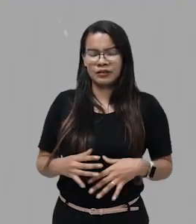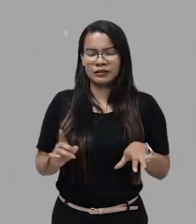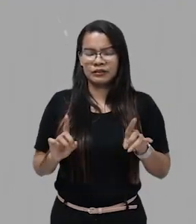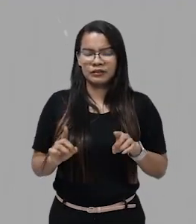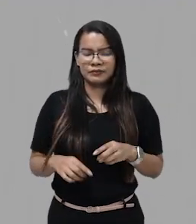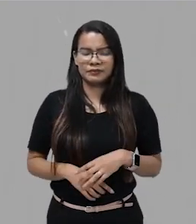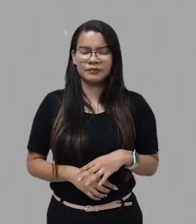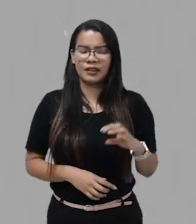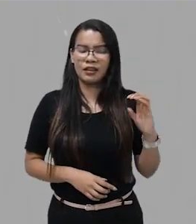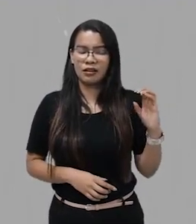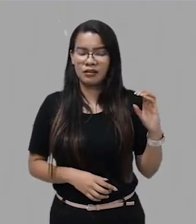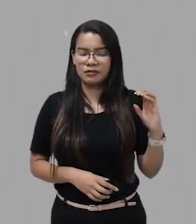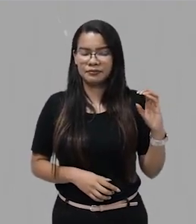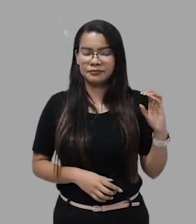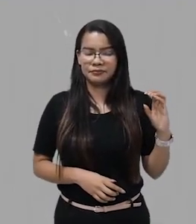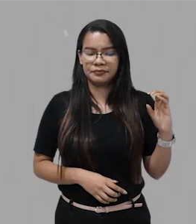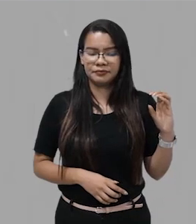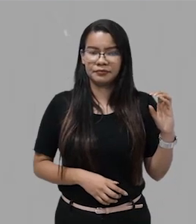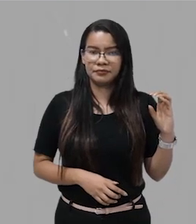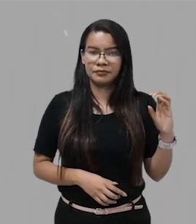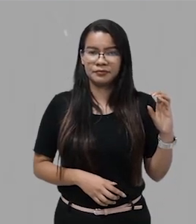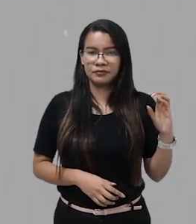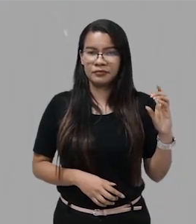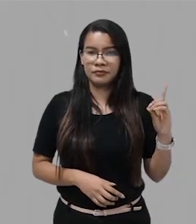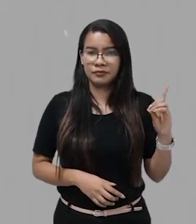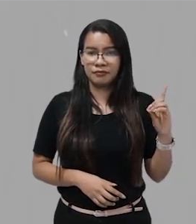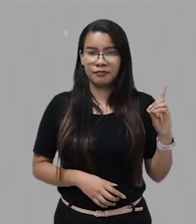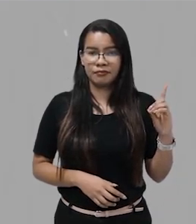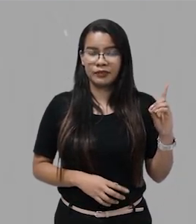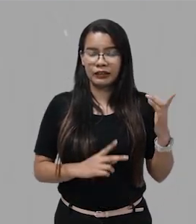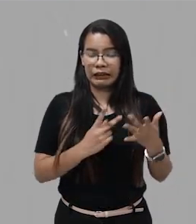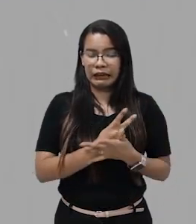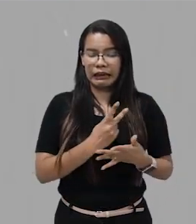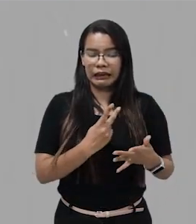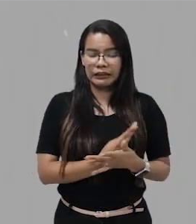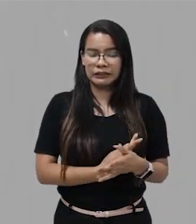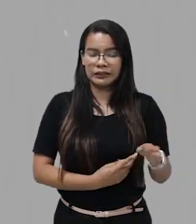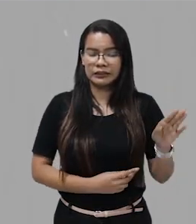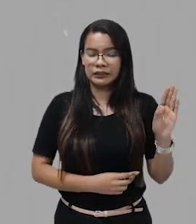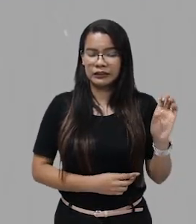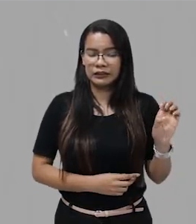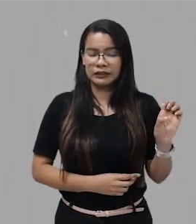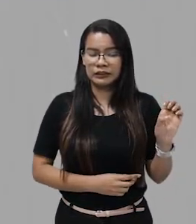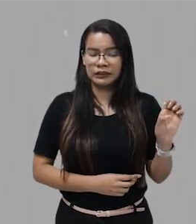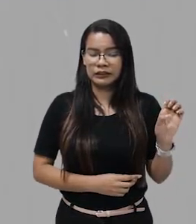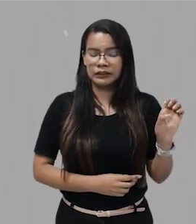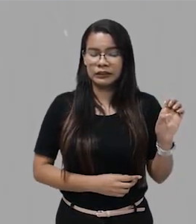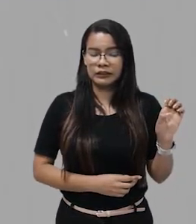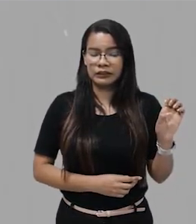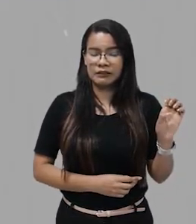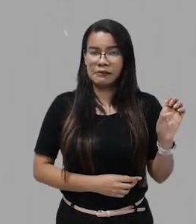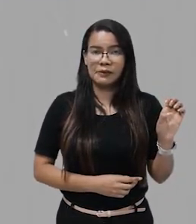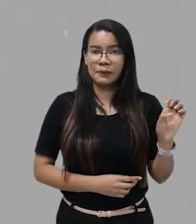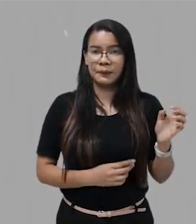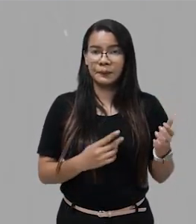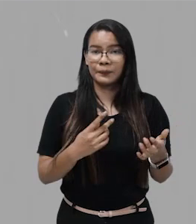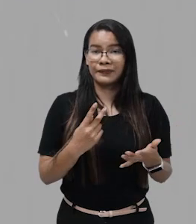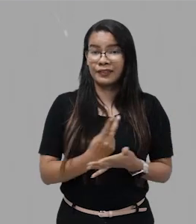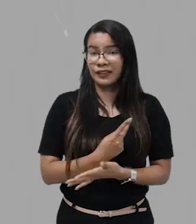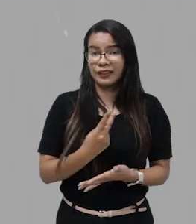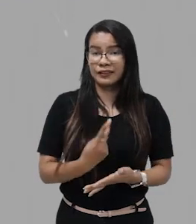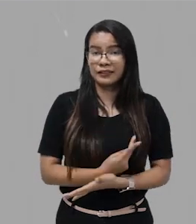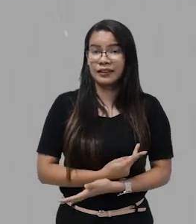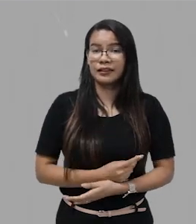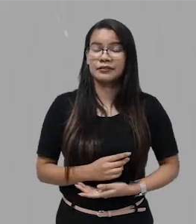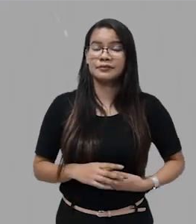Não. Ginecomastia? É um efeito lá que a gente olha, o mamilo do indivíduo cresce. Aumento da pressão arterial? Acontece, mas